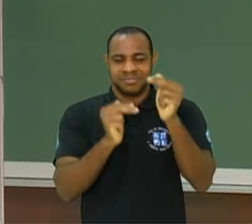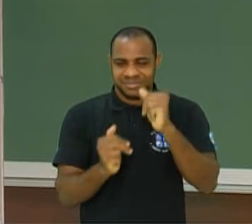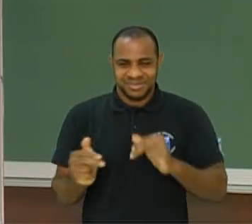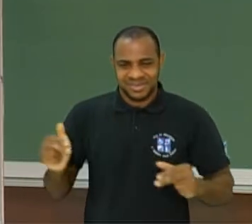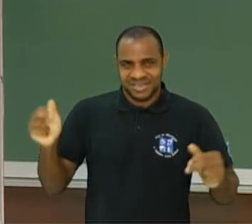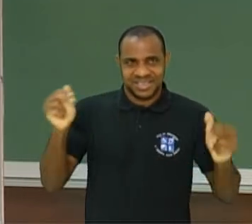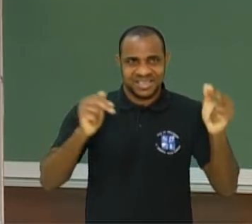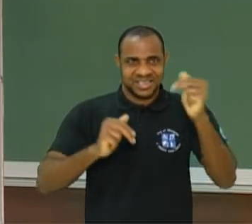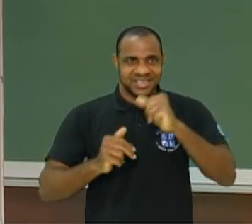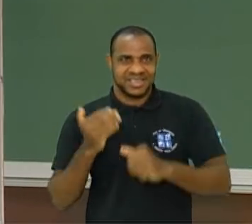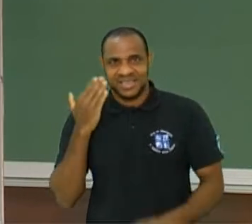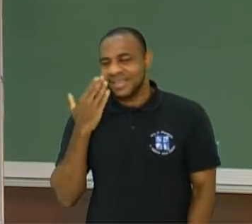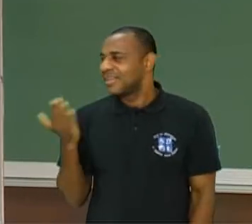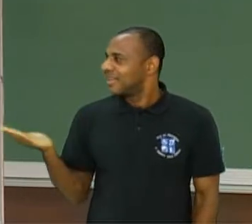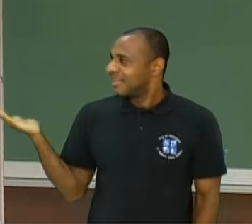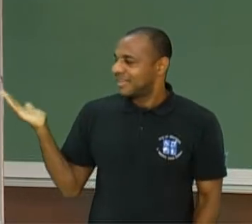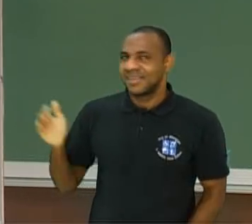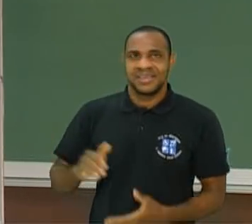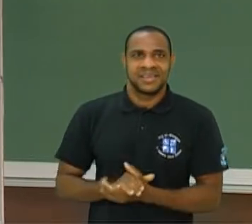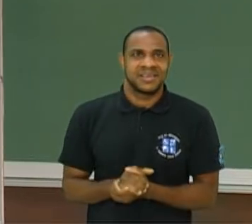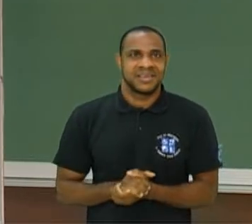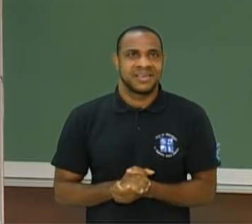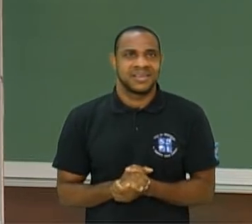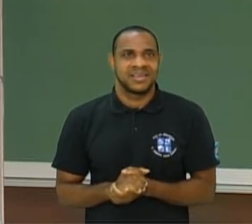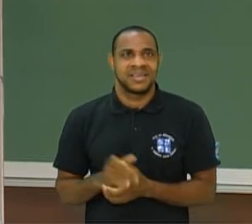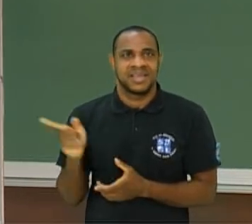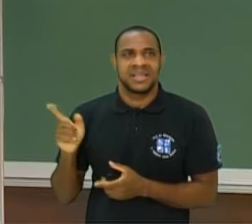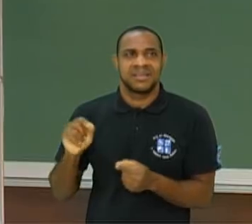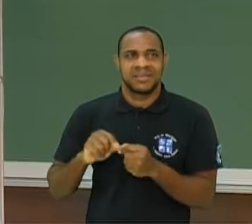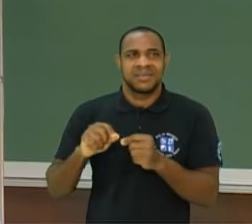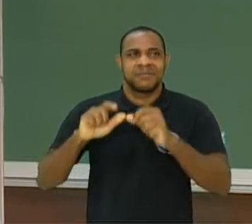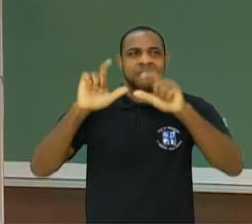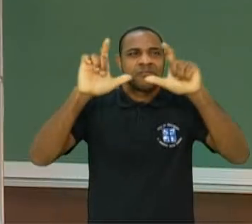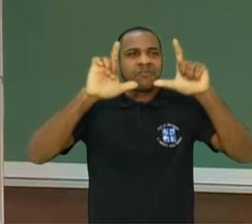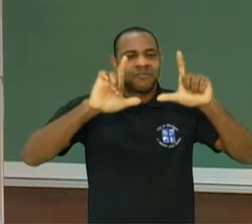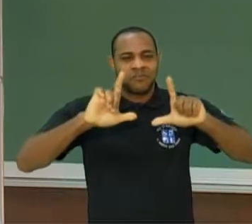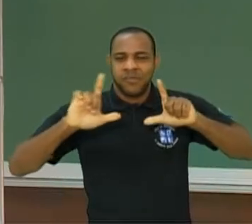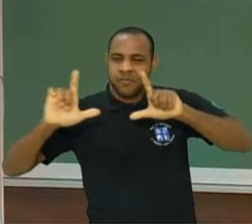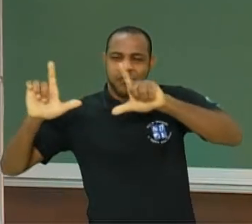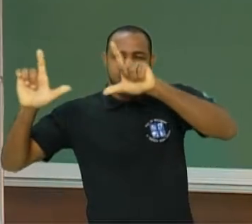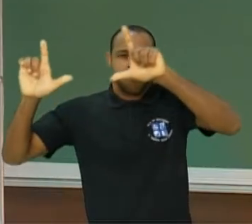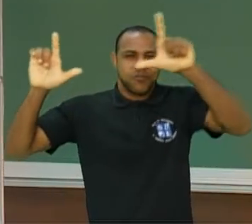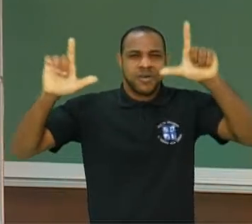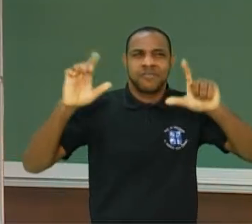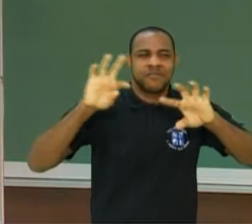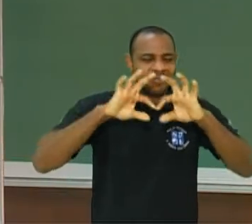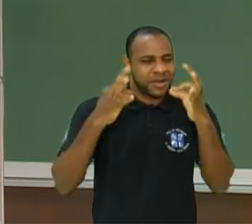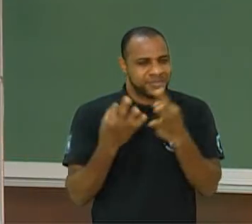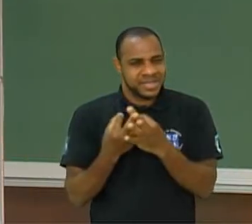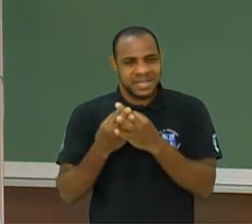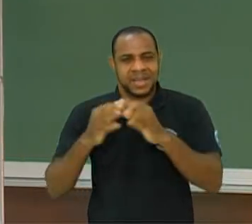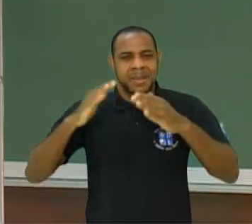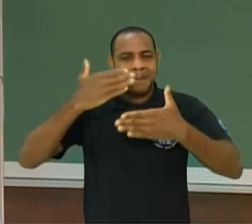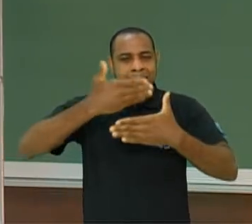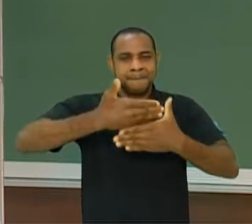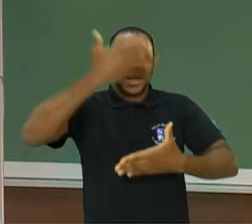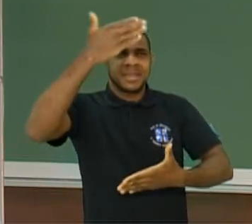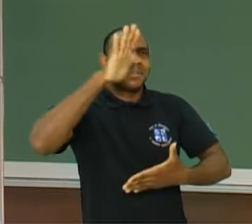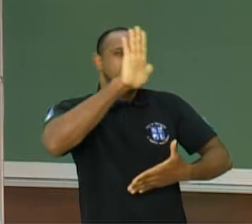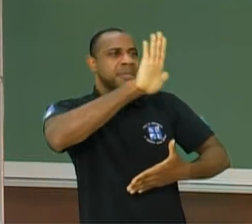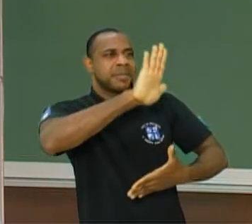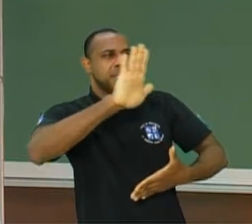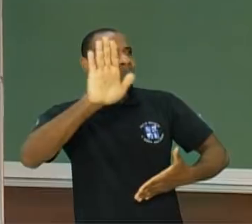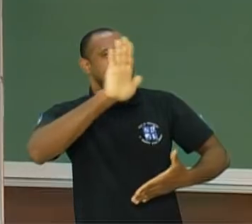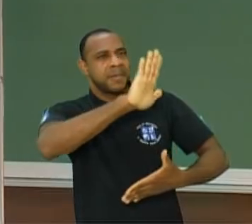dos patuás. Lembra que ela colocou todas as fotos dos familiares dela na parede para falar, né,